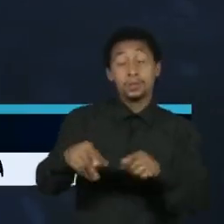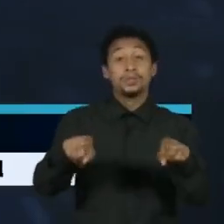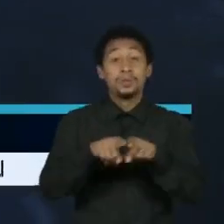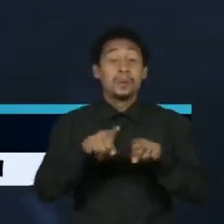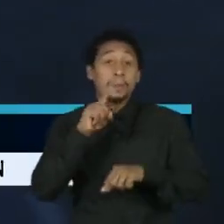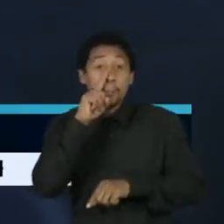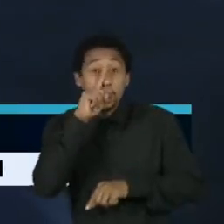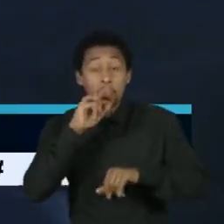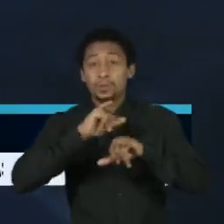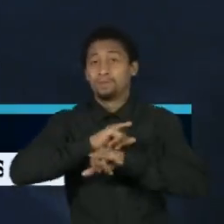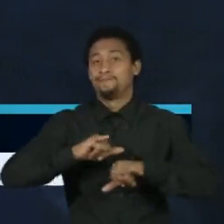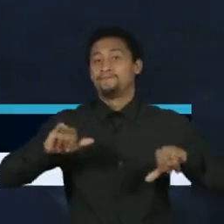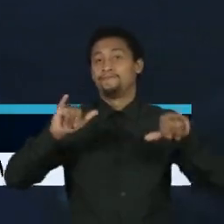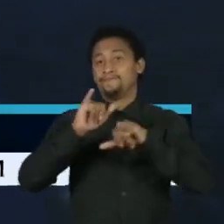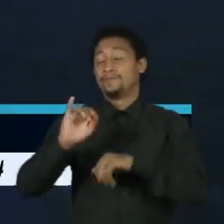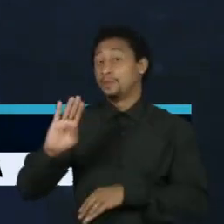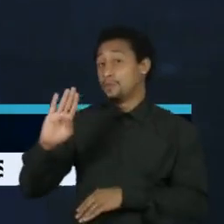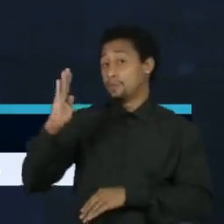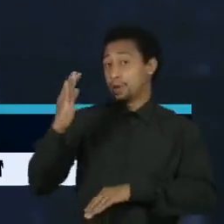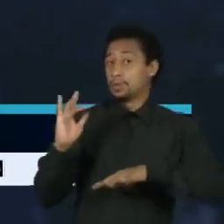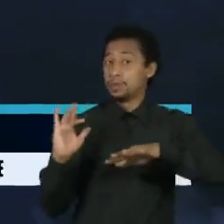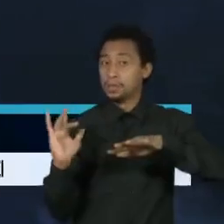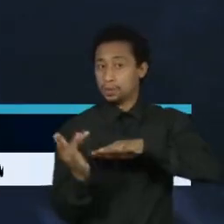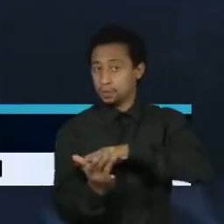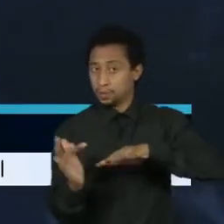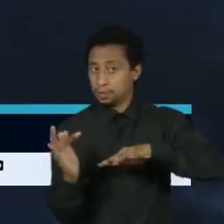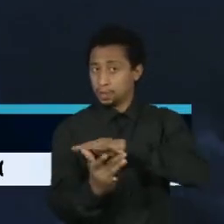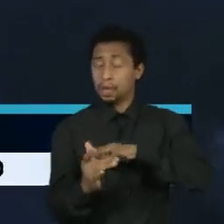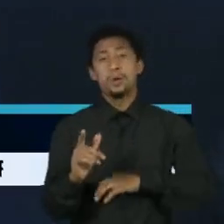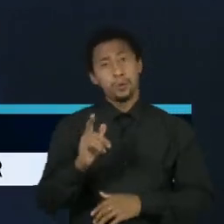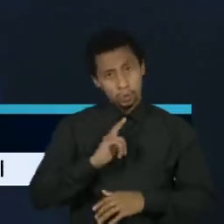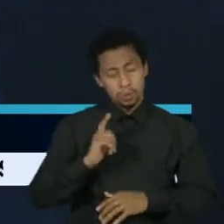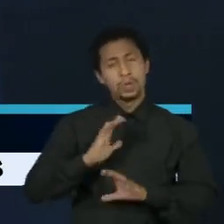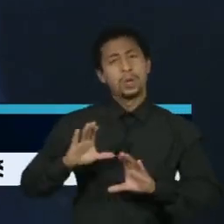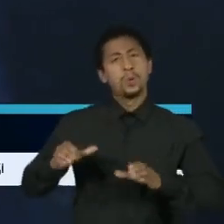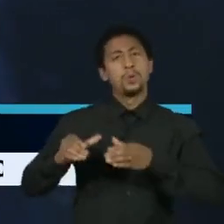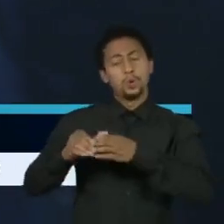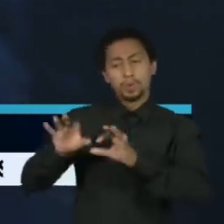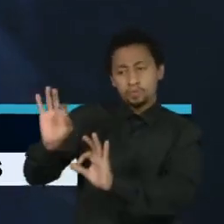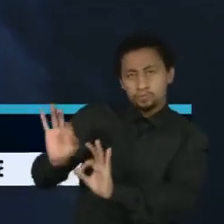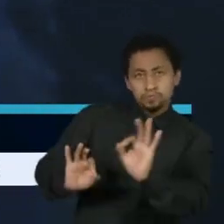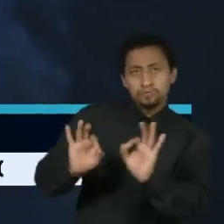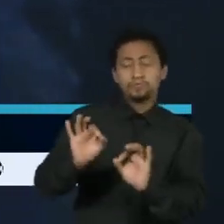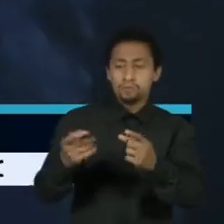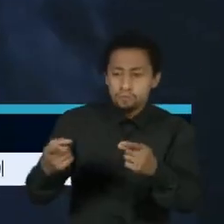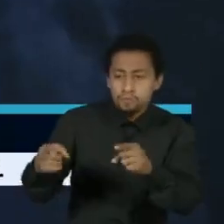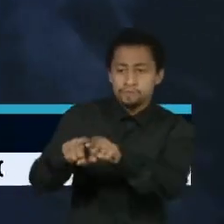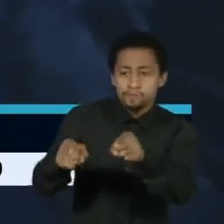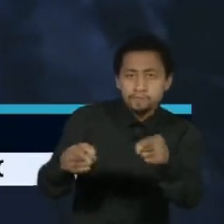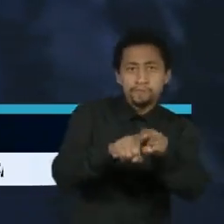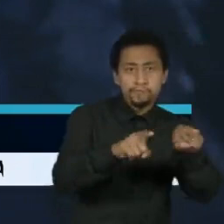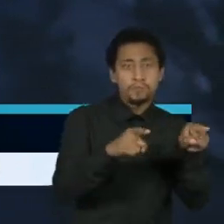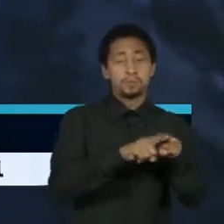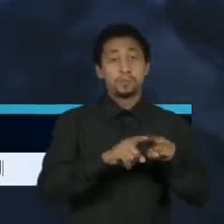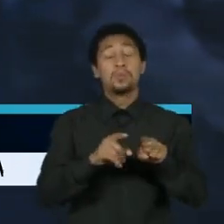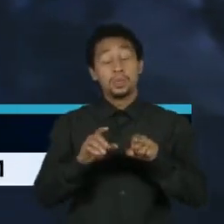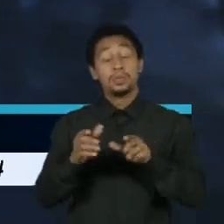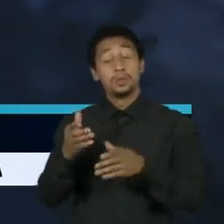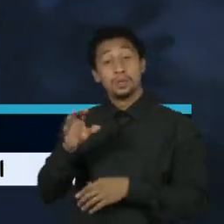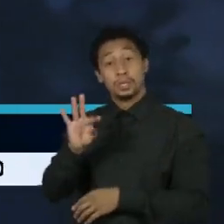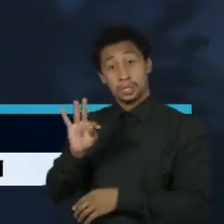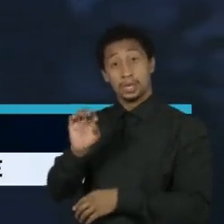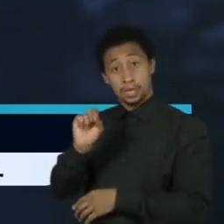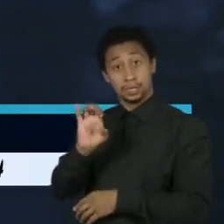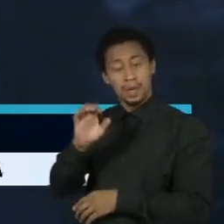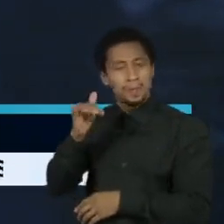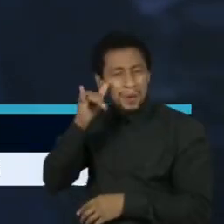fake news que rondam as redes sociais. Já existe até uma força-tarefa instituída pelo TSE para combater a desinformação e